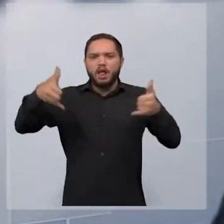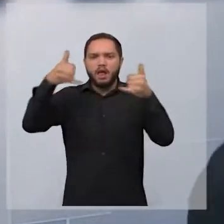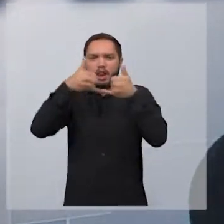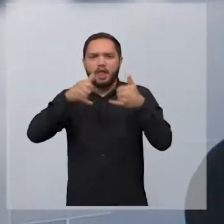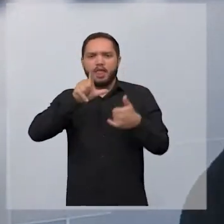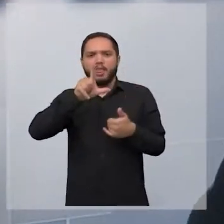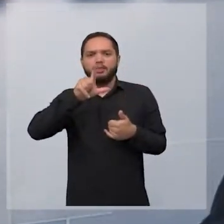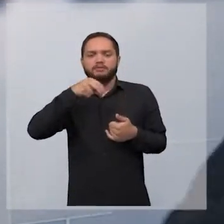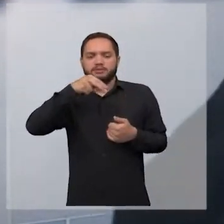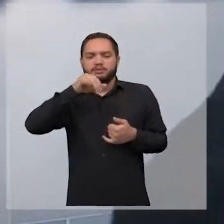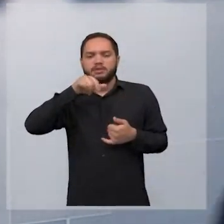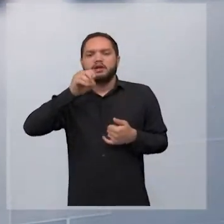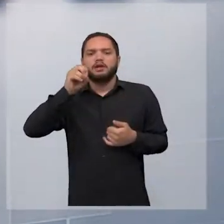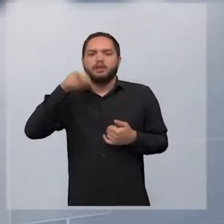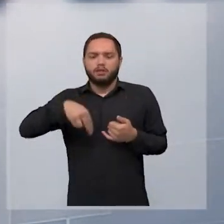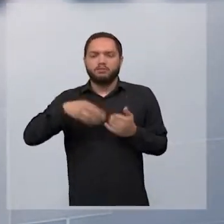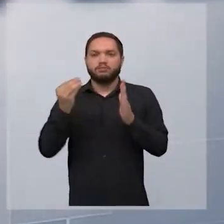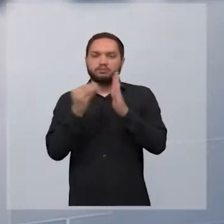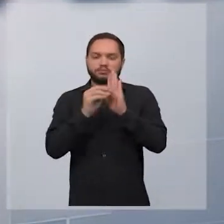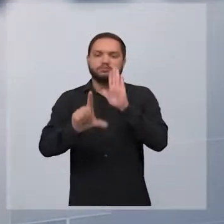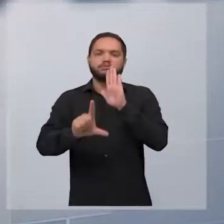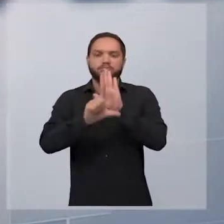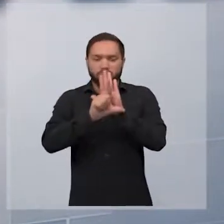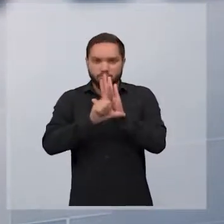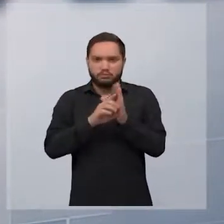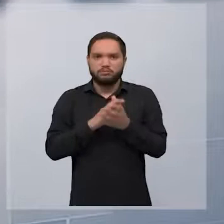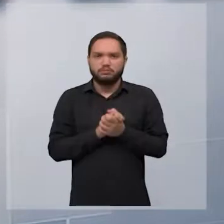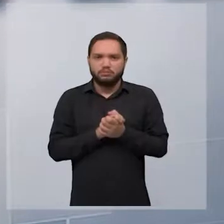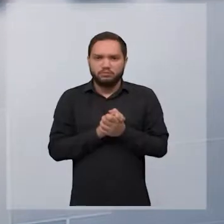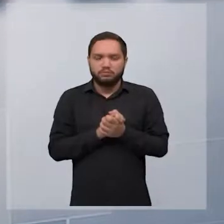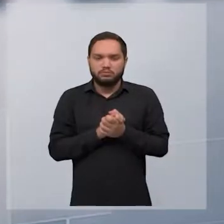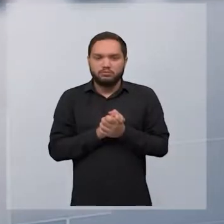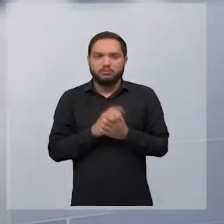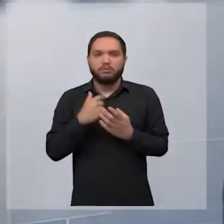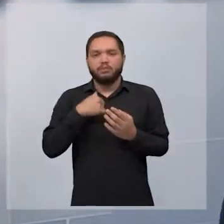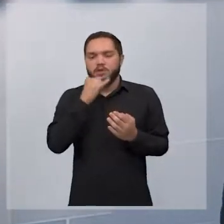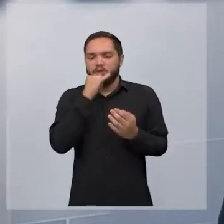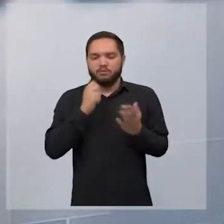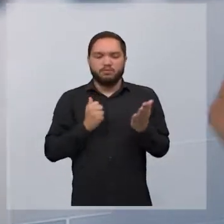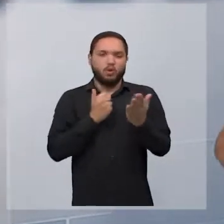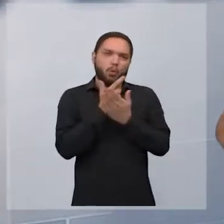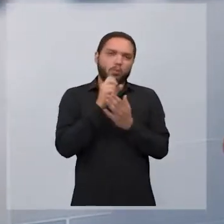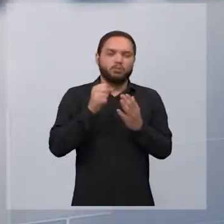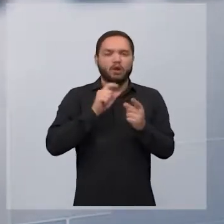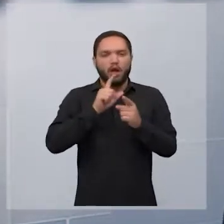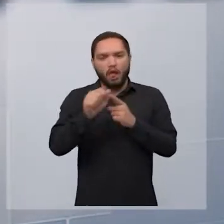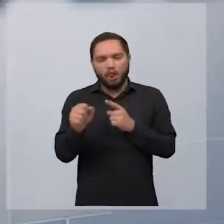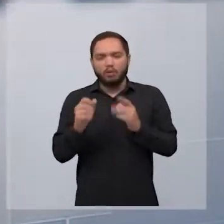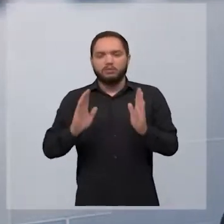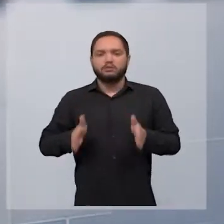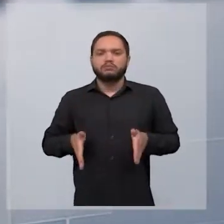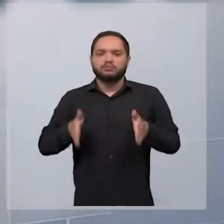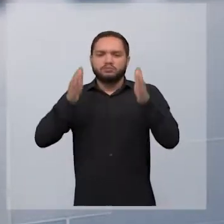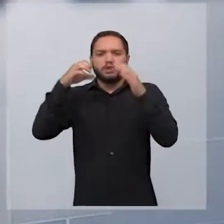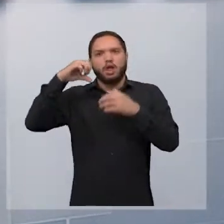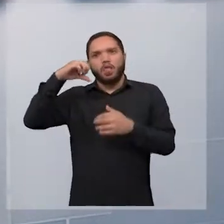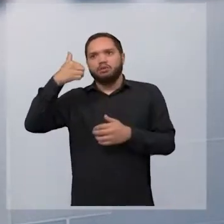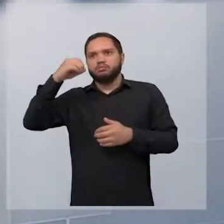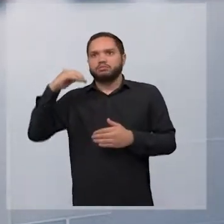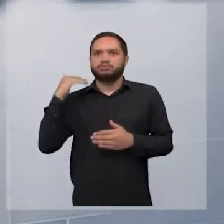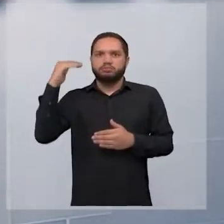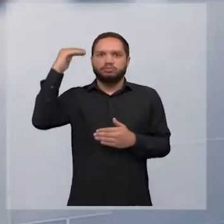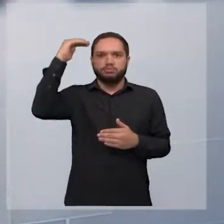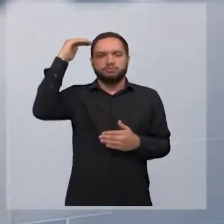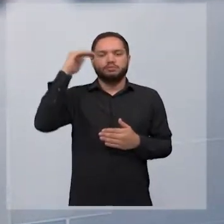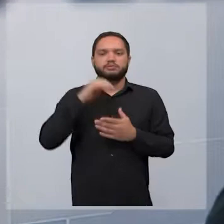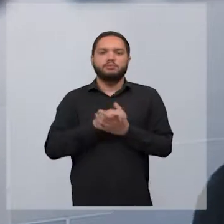Código lei. da Cidade. Portanto, do ambiente eu vou construído. receber o meu apartamento no 9º, 10º andar, até a partir do 2º a pessoa já morre de uma